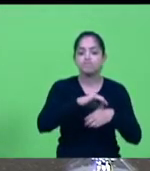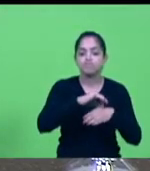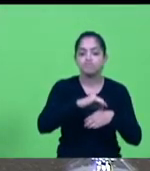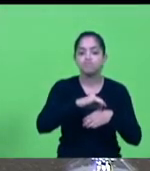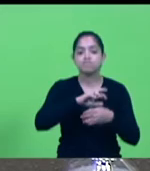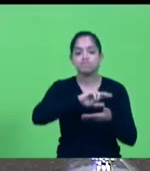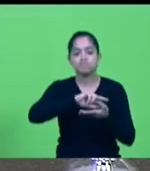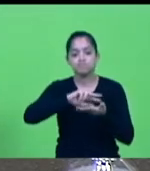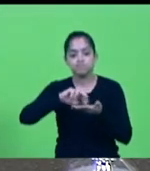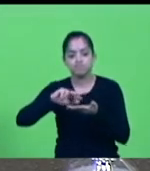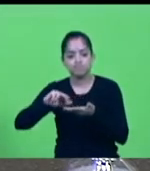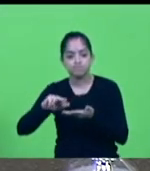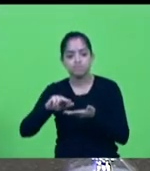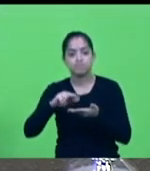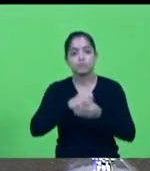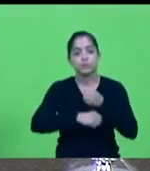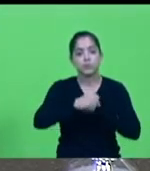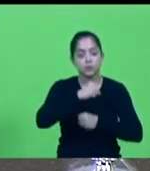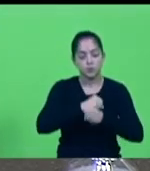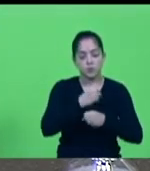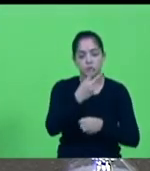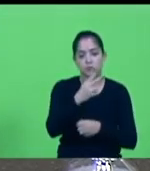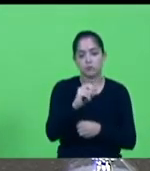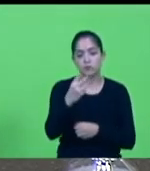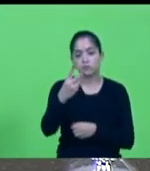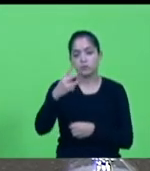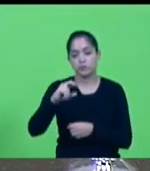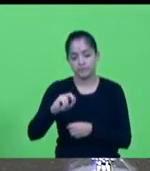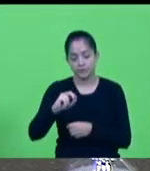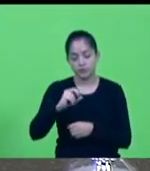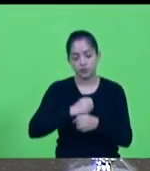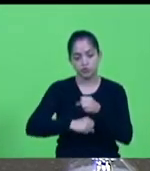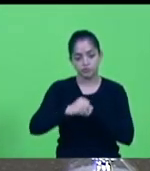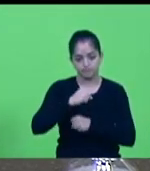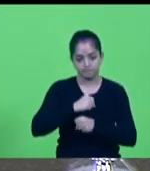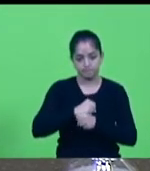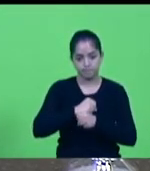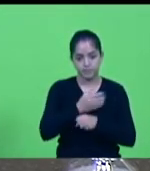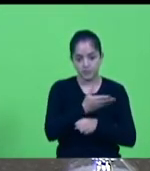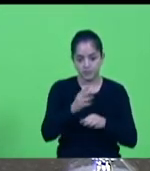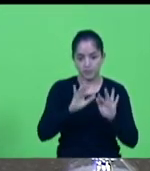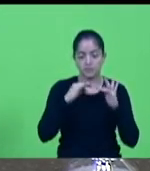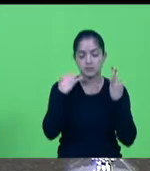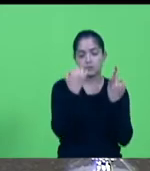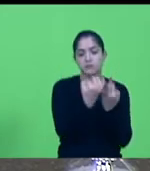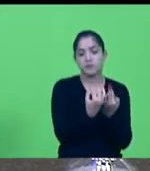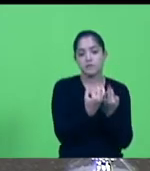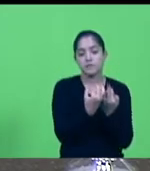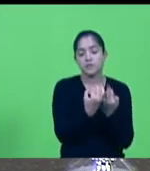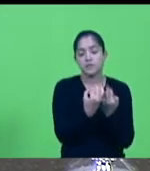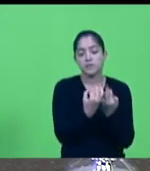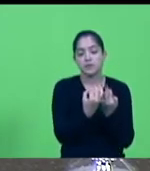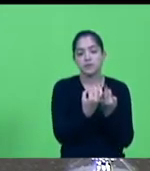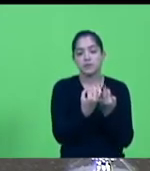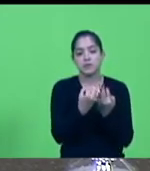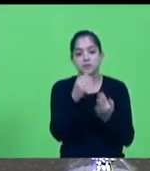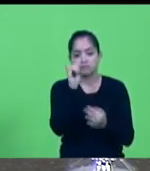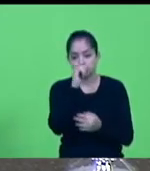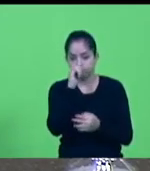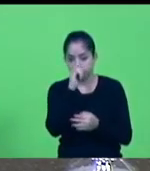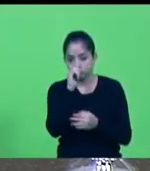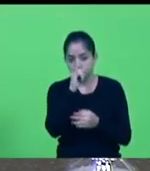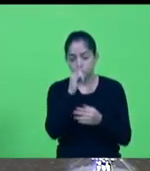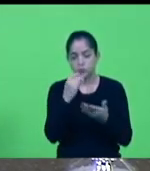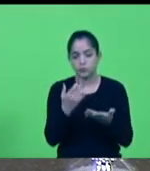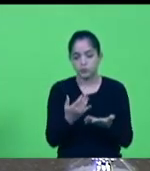inspecionados no ano de 2020. Essas famílias de suinocultores,